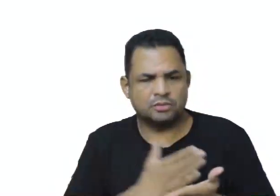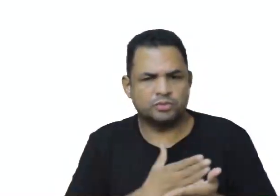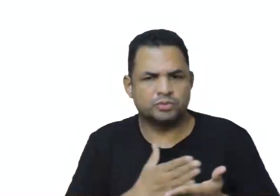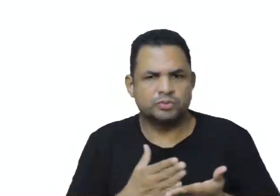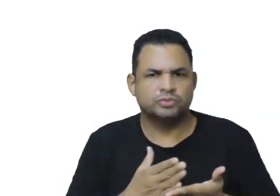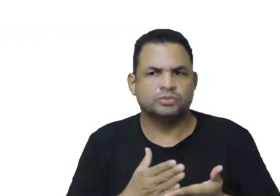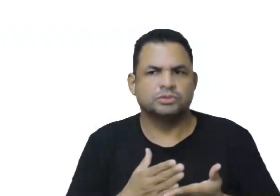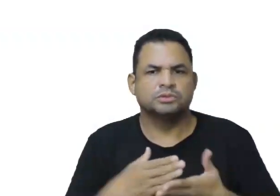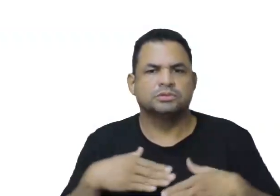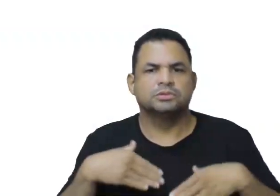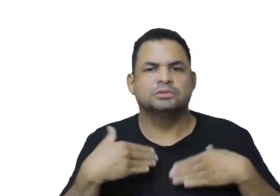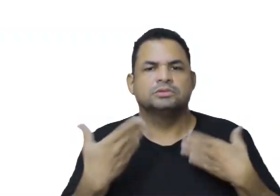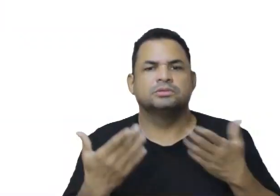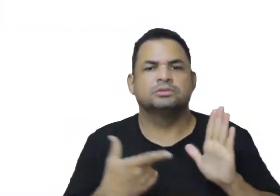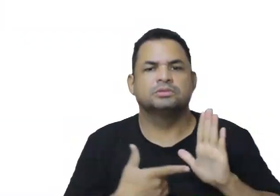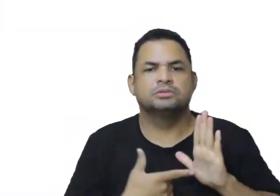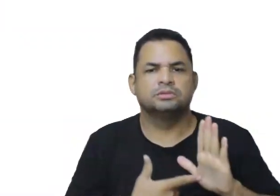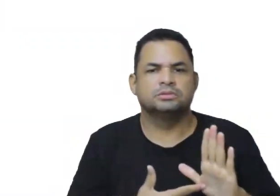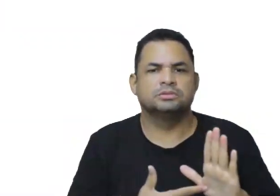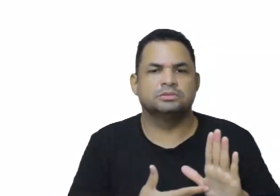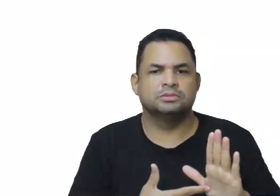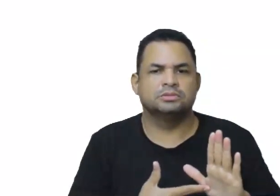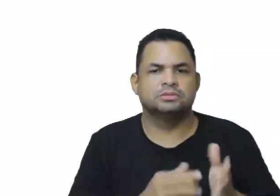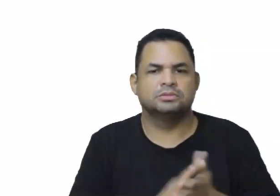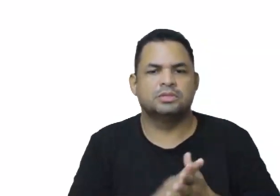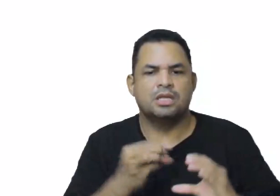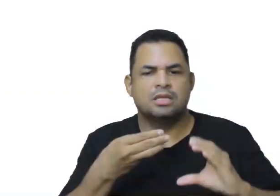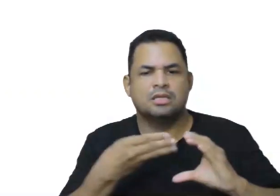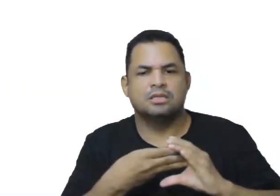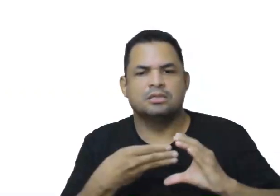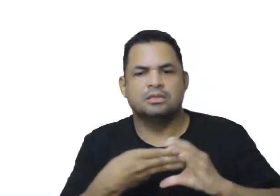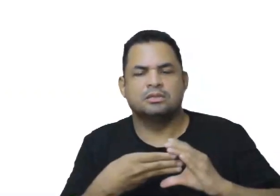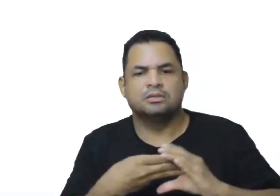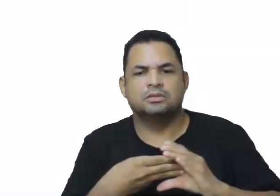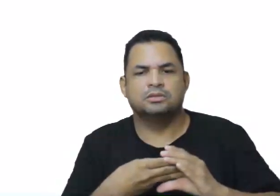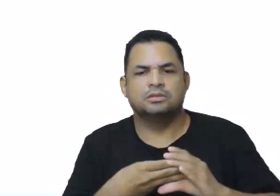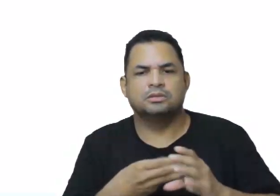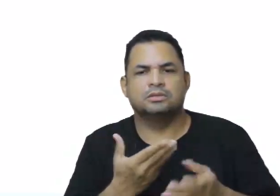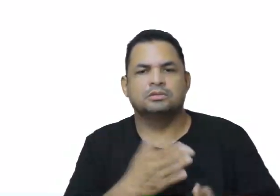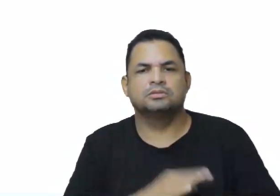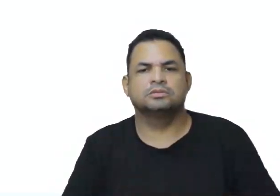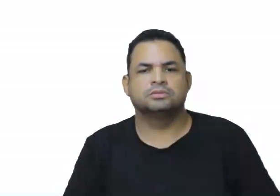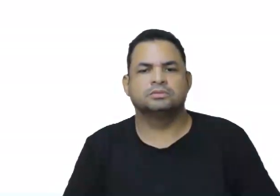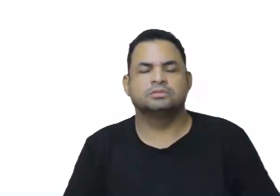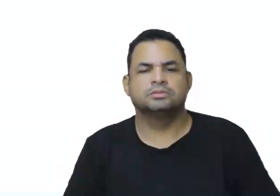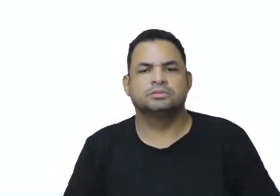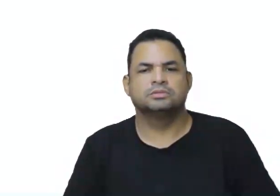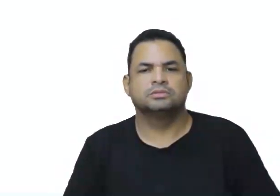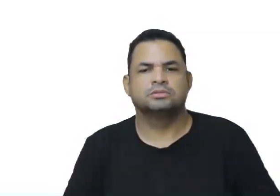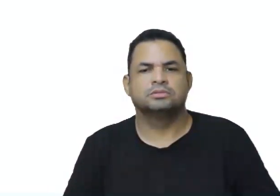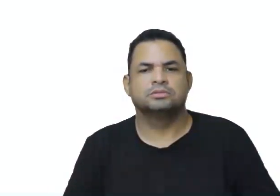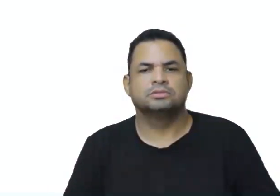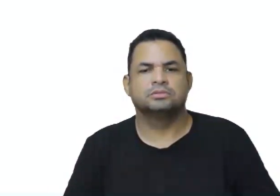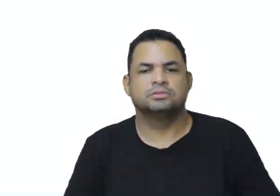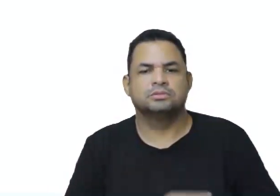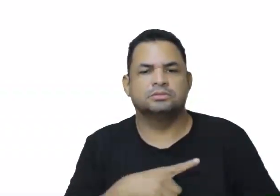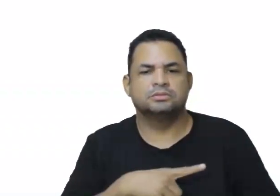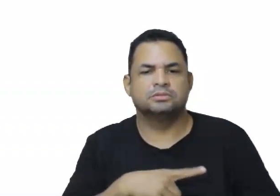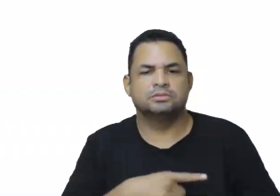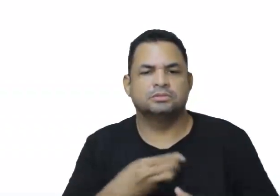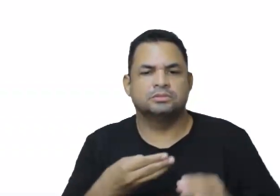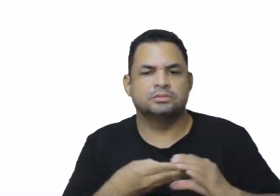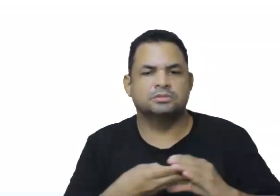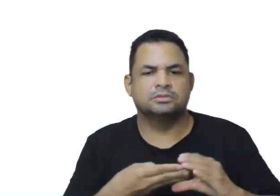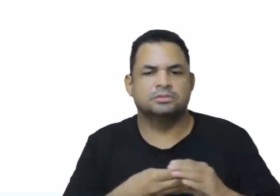início, quando eu mostrei aquelas figuras de células que estavam aqui, que eu me agachei aqui e mostrei, a gente tinha umas células